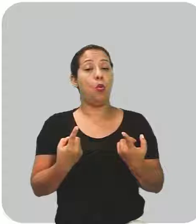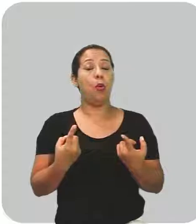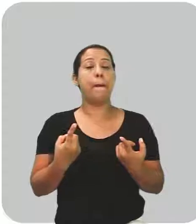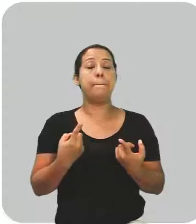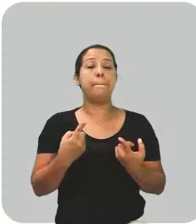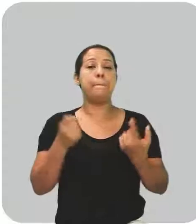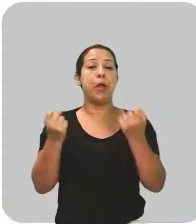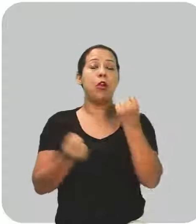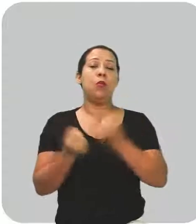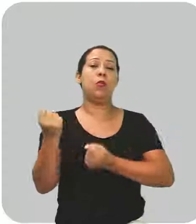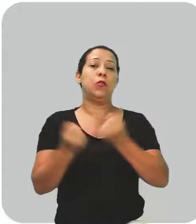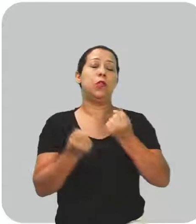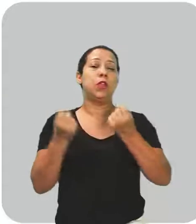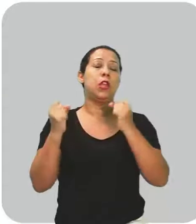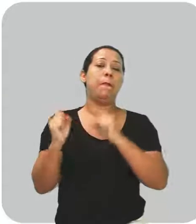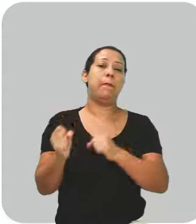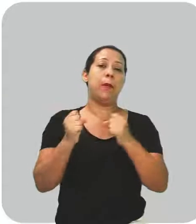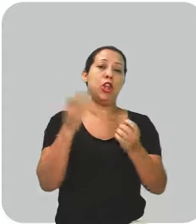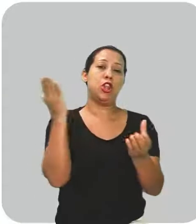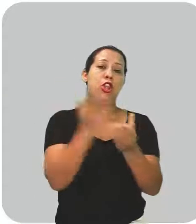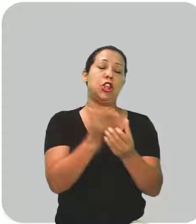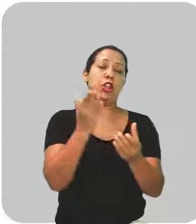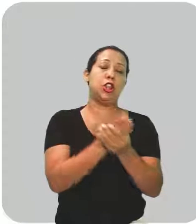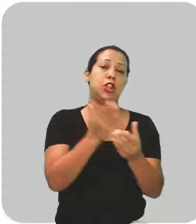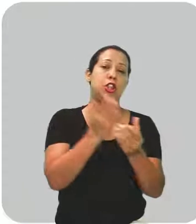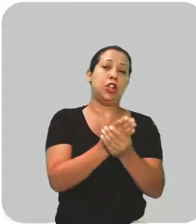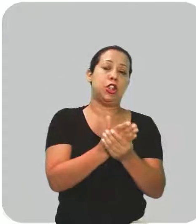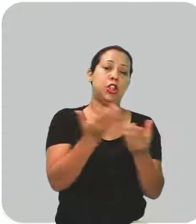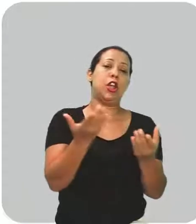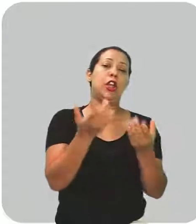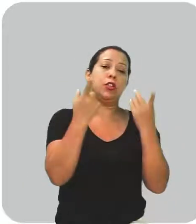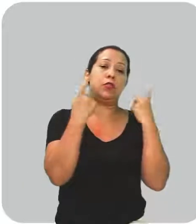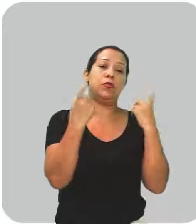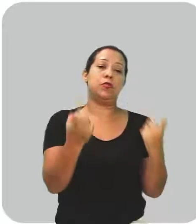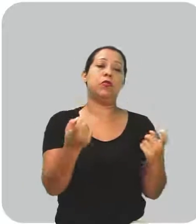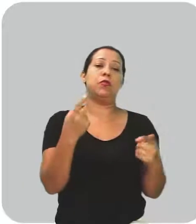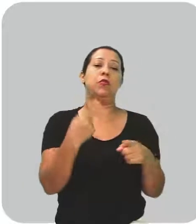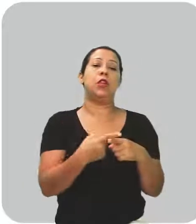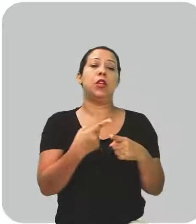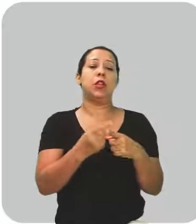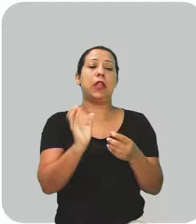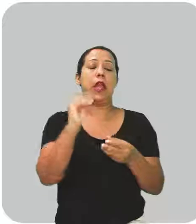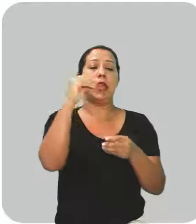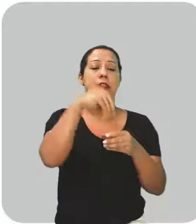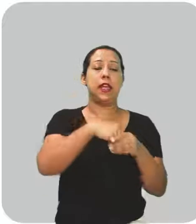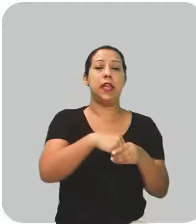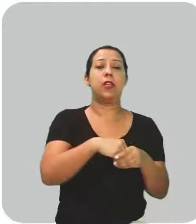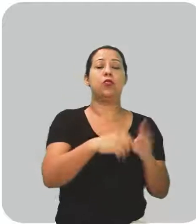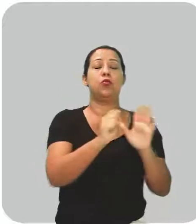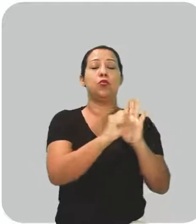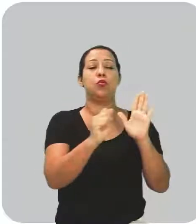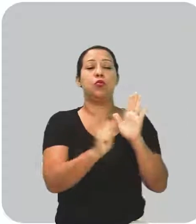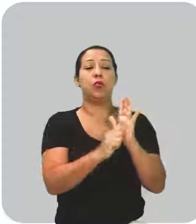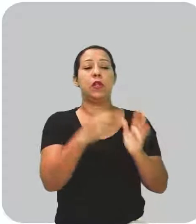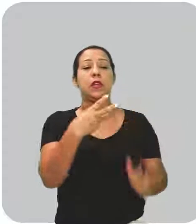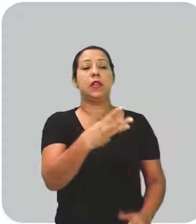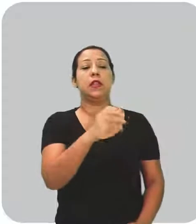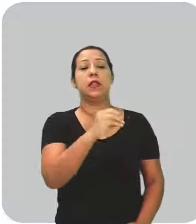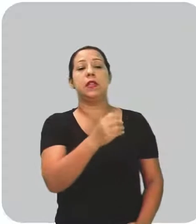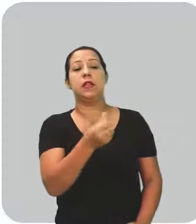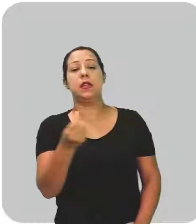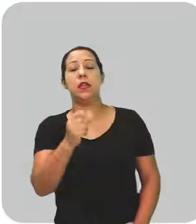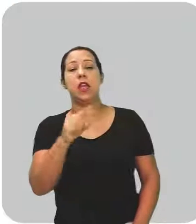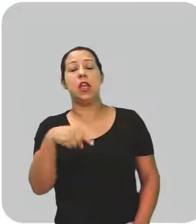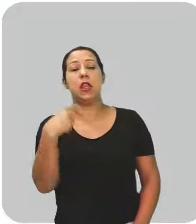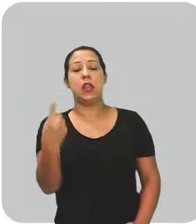criminalmente. O crime de embriaguez ao volante está previsto no artigo 306 do CTB. Além do